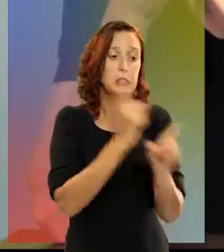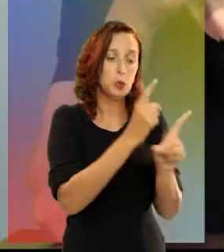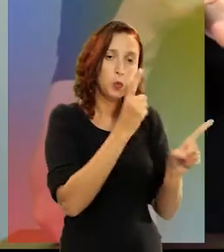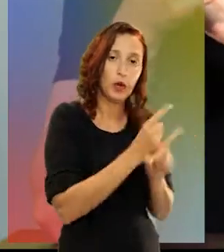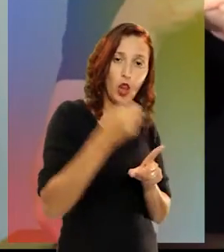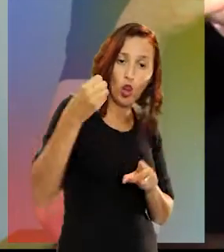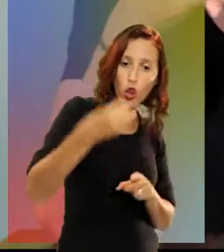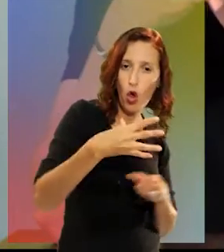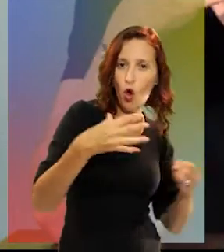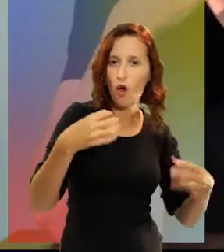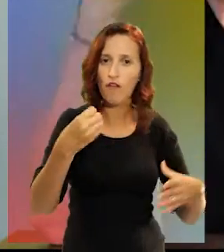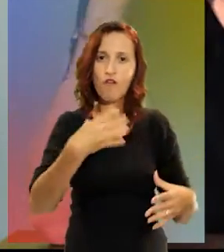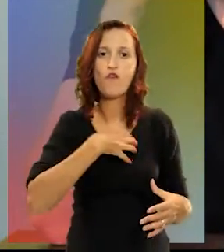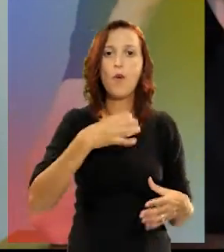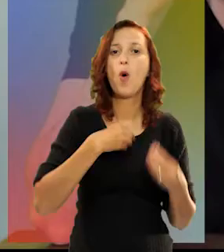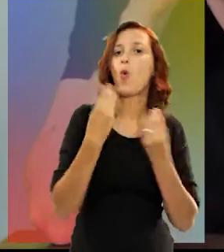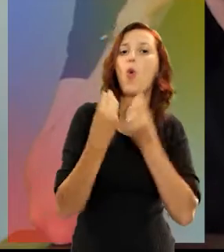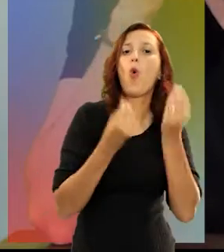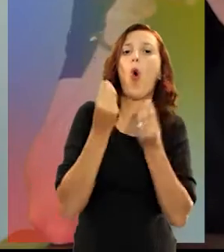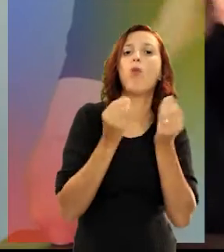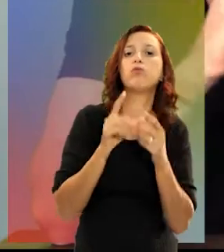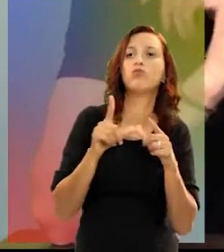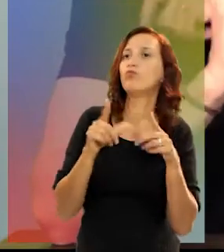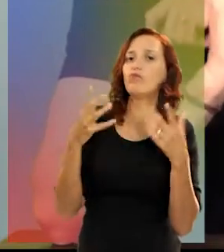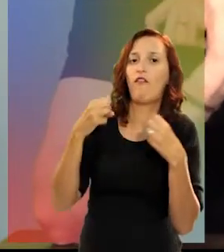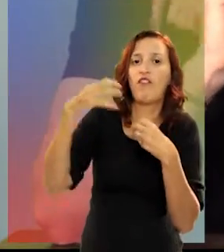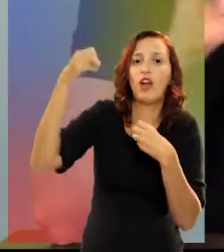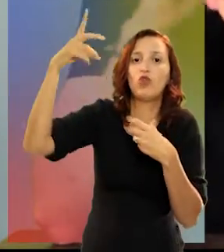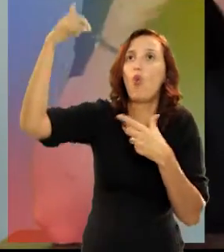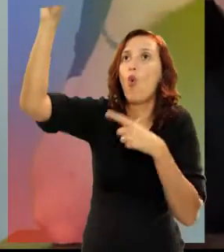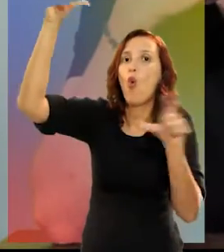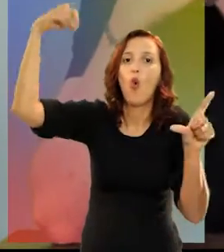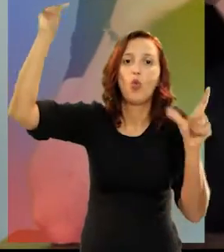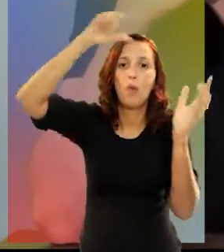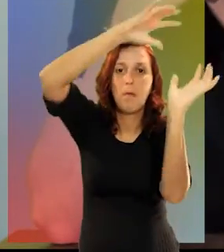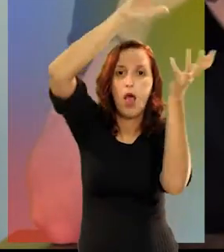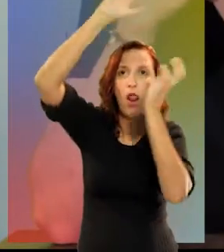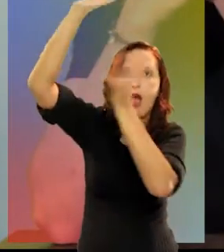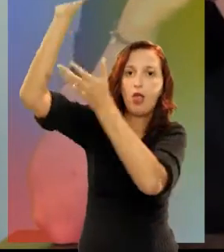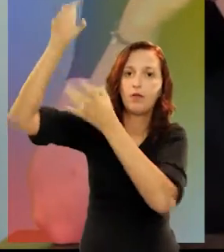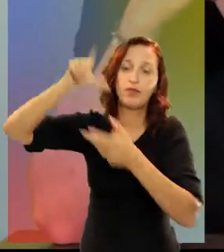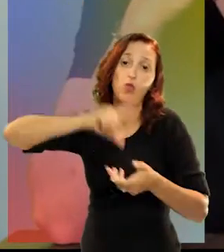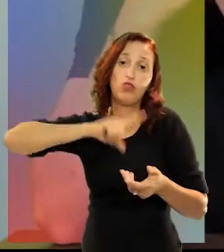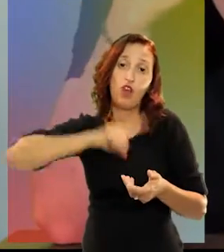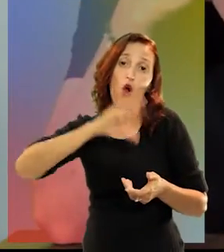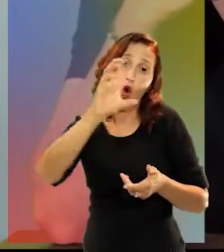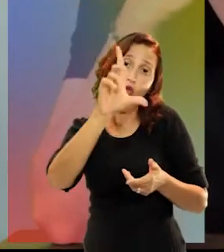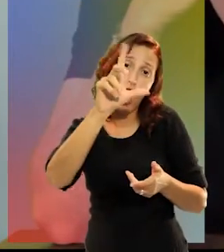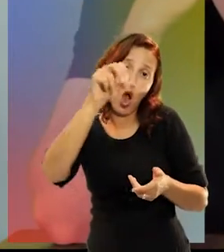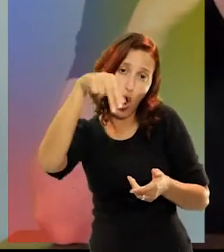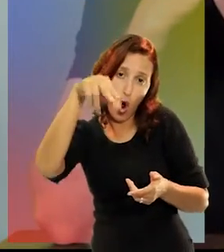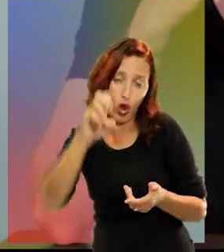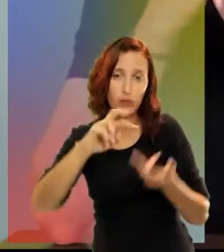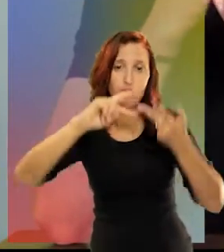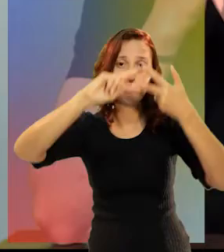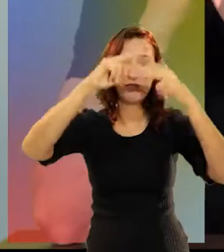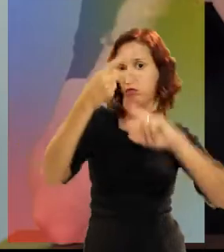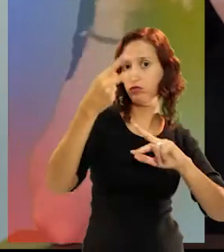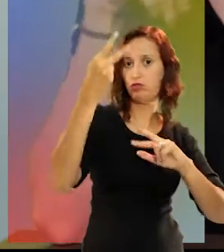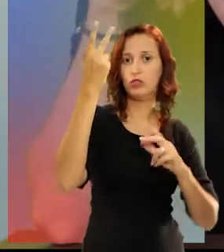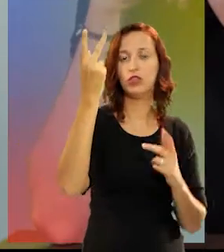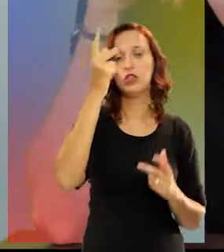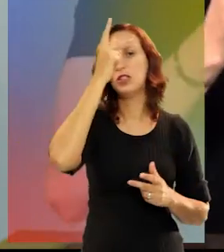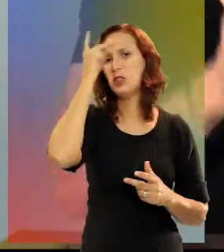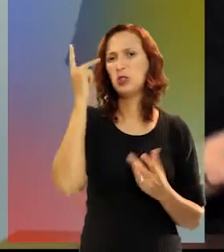formas de colonizar novos planetas. E era uma atividade muito arriscada. Então eles desenvolveram os replicantes, que eram clones, né? Super desenvolvidos,